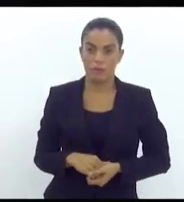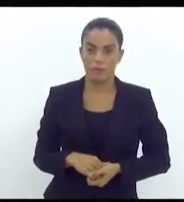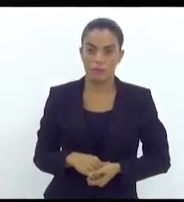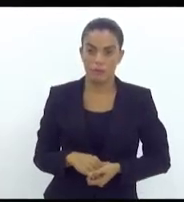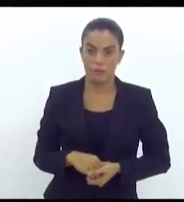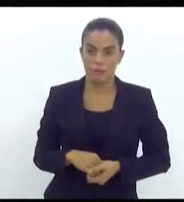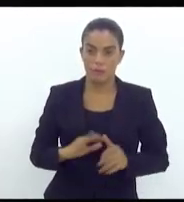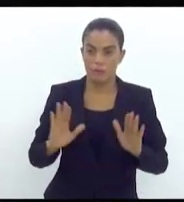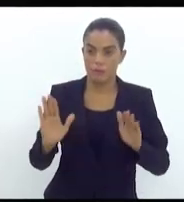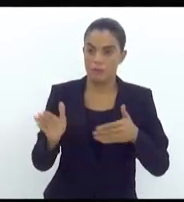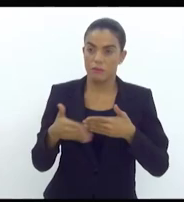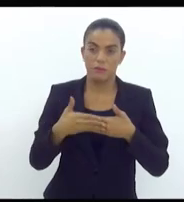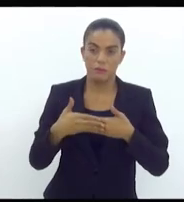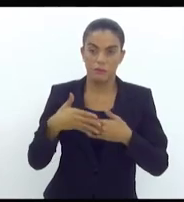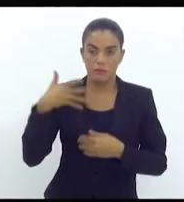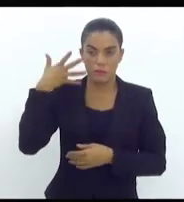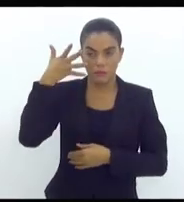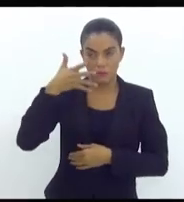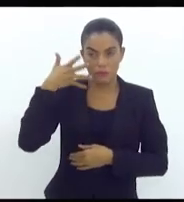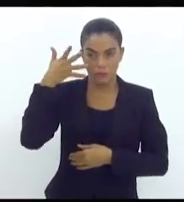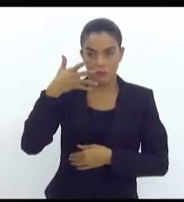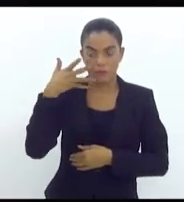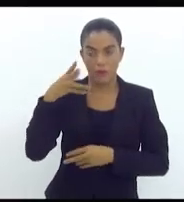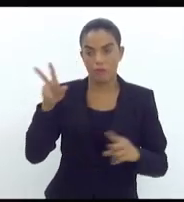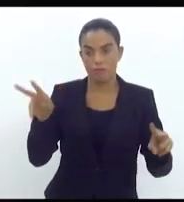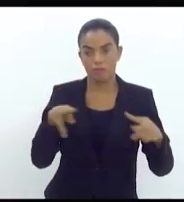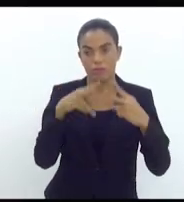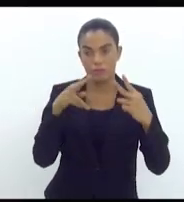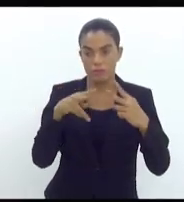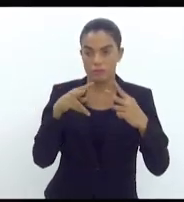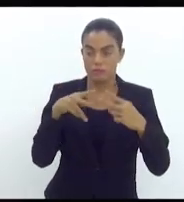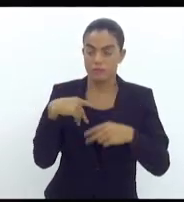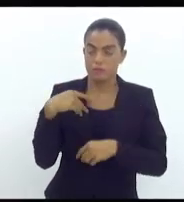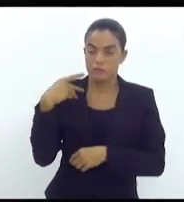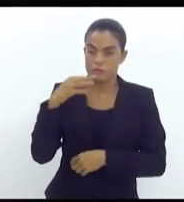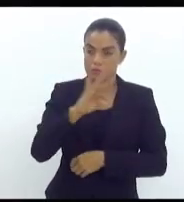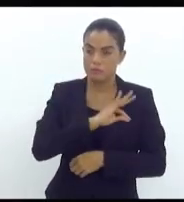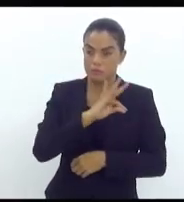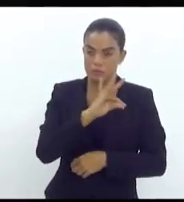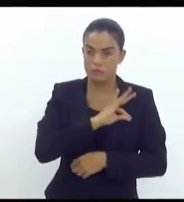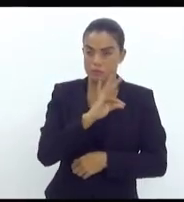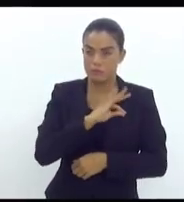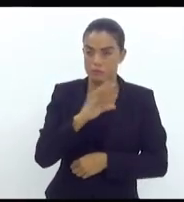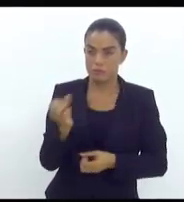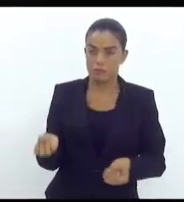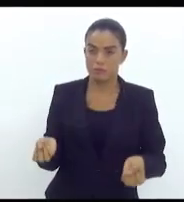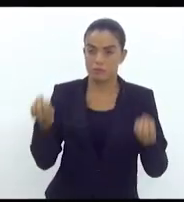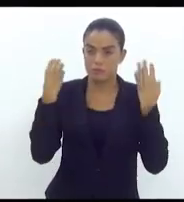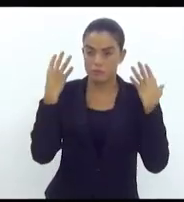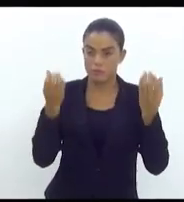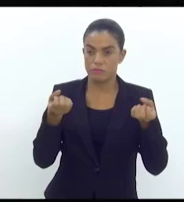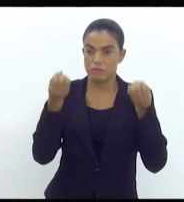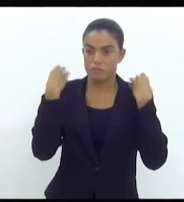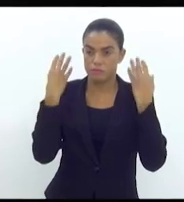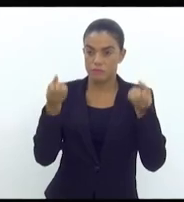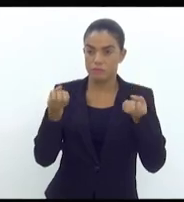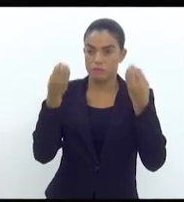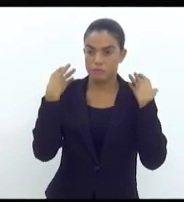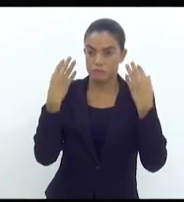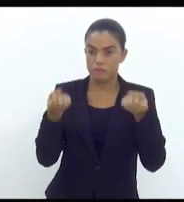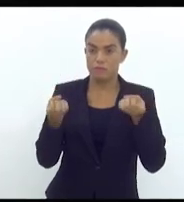terminando eu me volto para os policiais não levem esse discurso